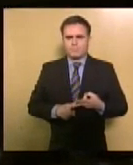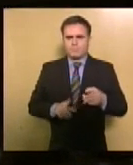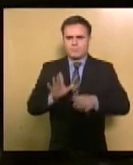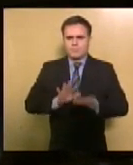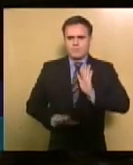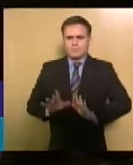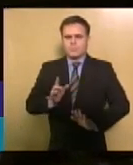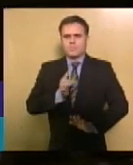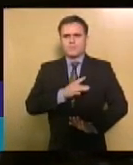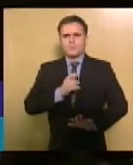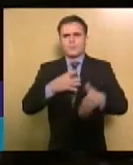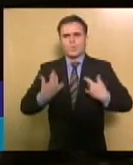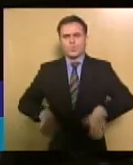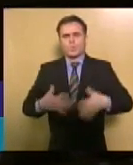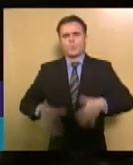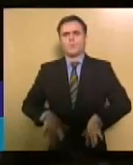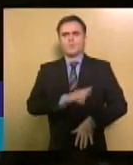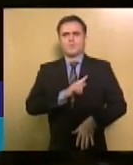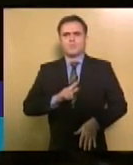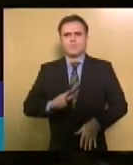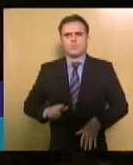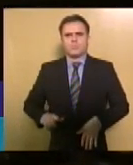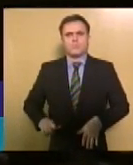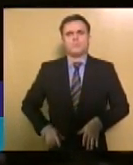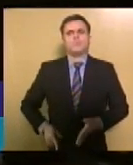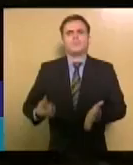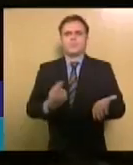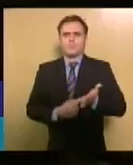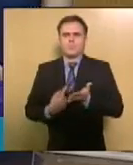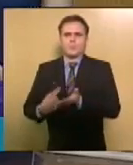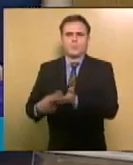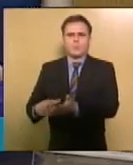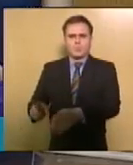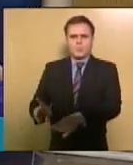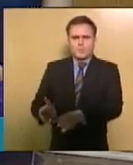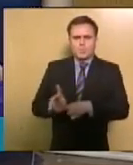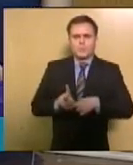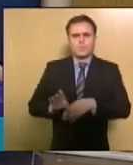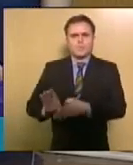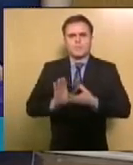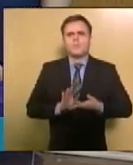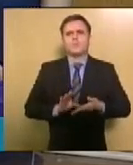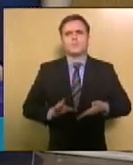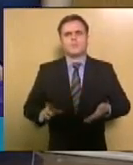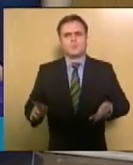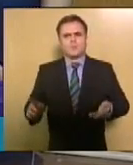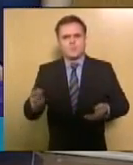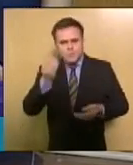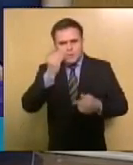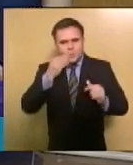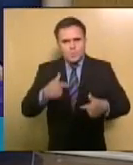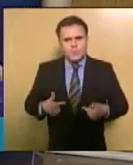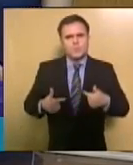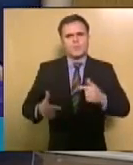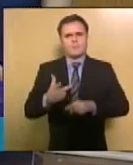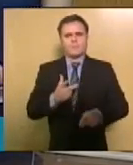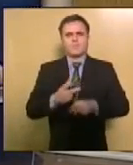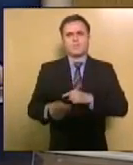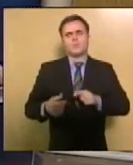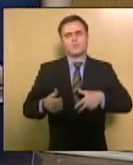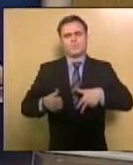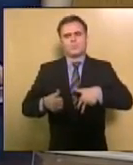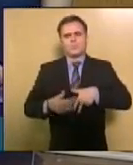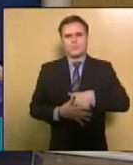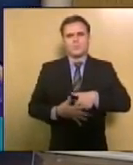extraordinária dos governos Que alocaram recursos para tentar vencer o terrorismo